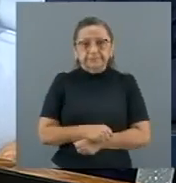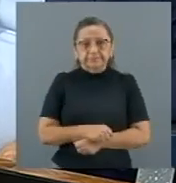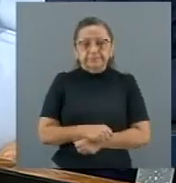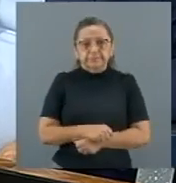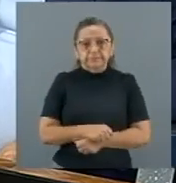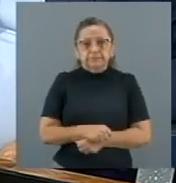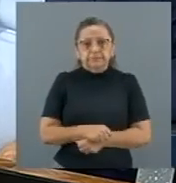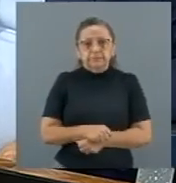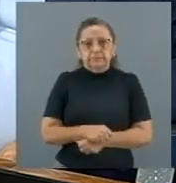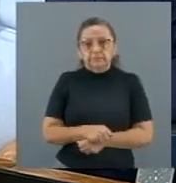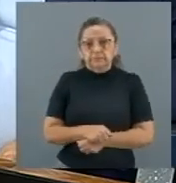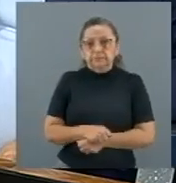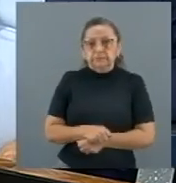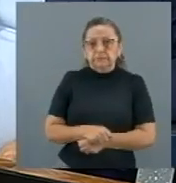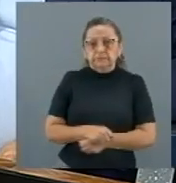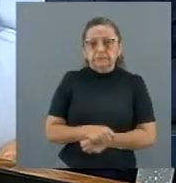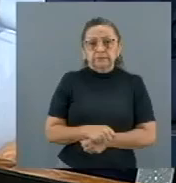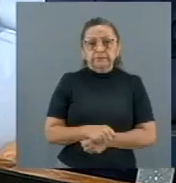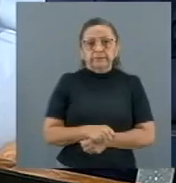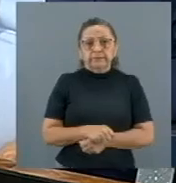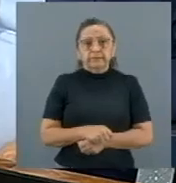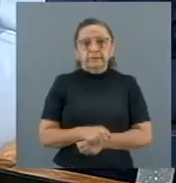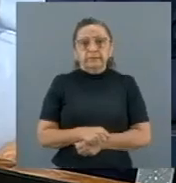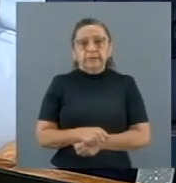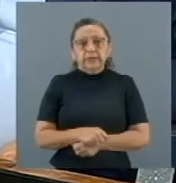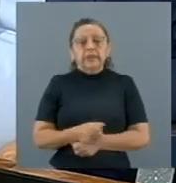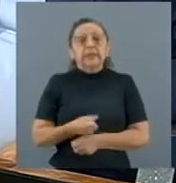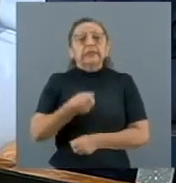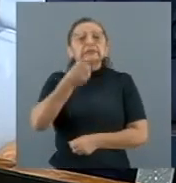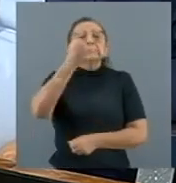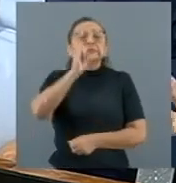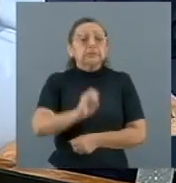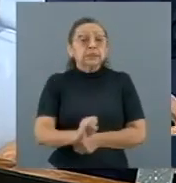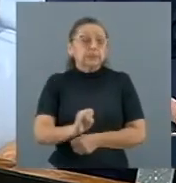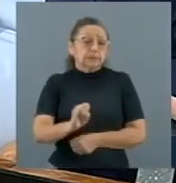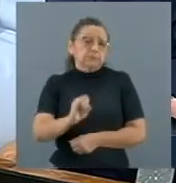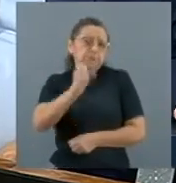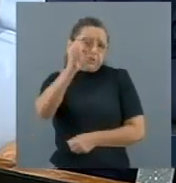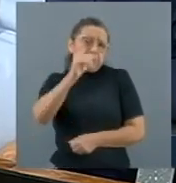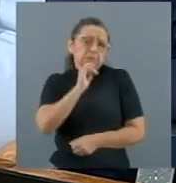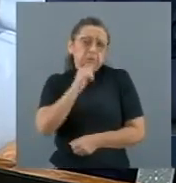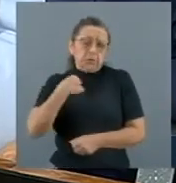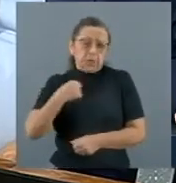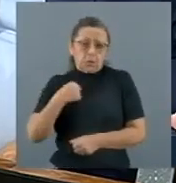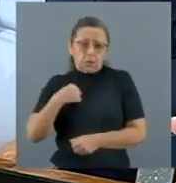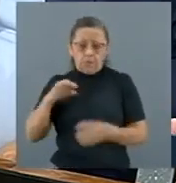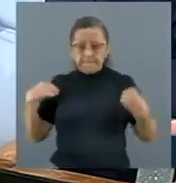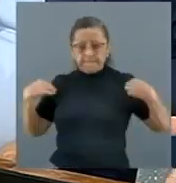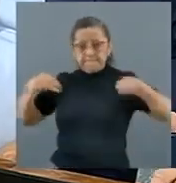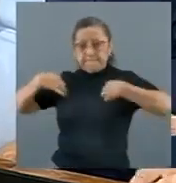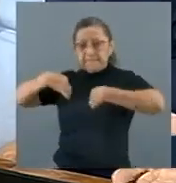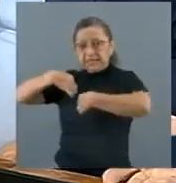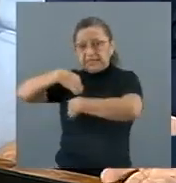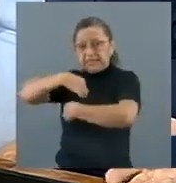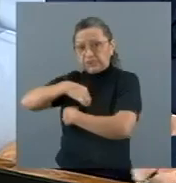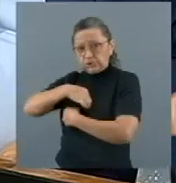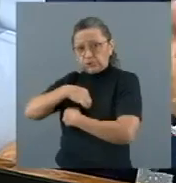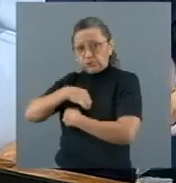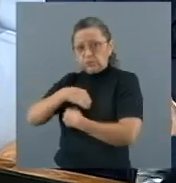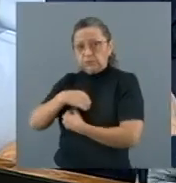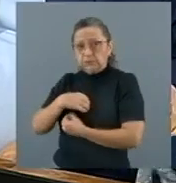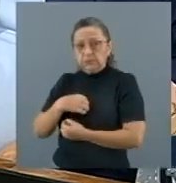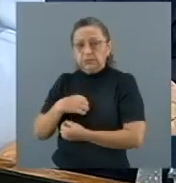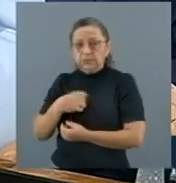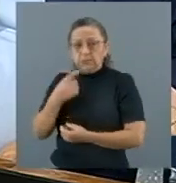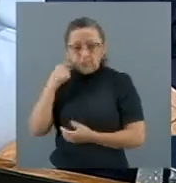Ele, assim, se eu fosse um ministro do Supremo Tribunal Federal, que não é o caso, né, eu diria, isso é flagrantemente inconstitucional, porque é